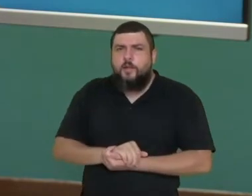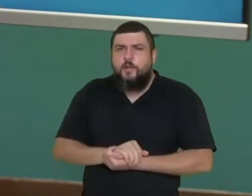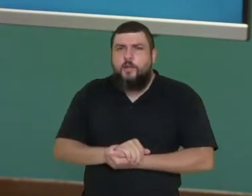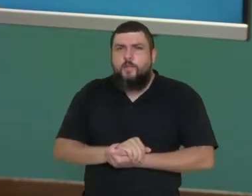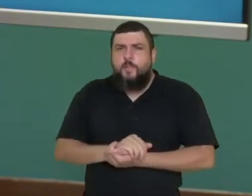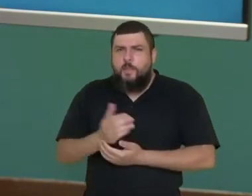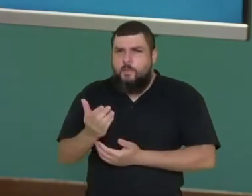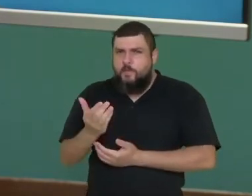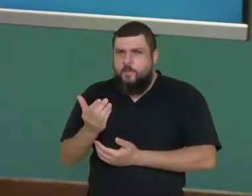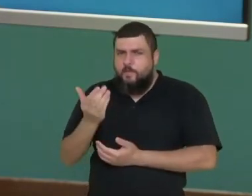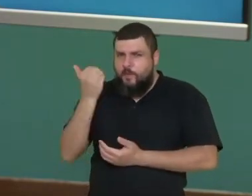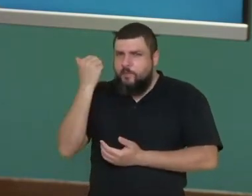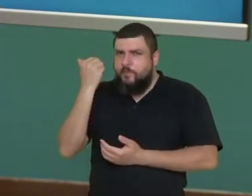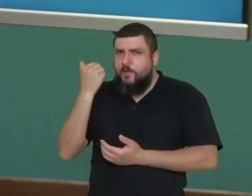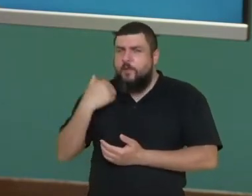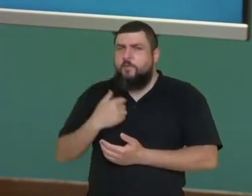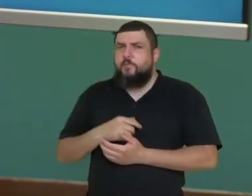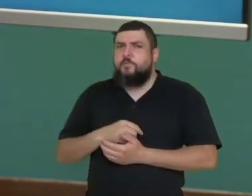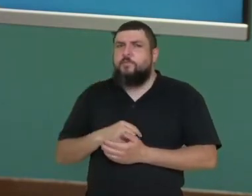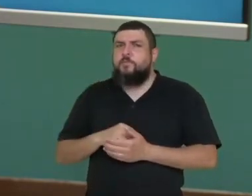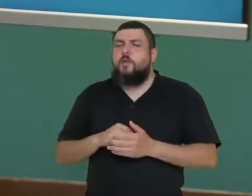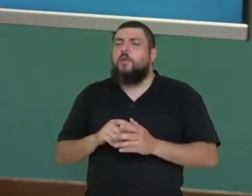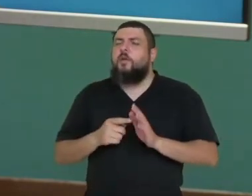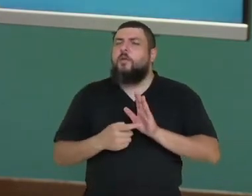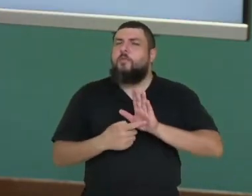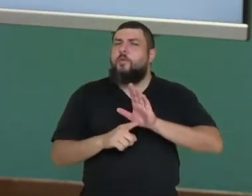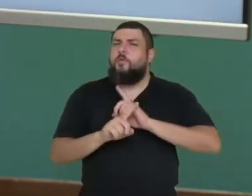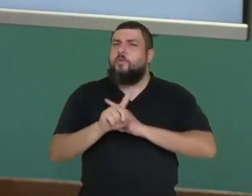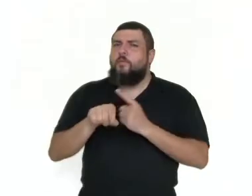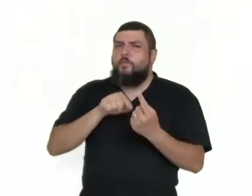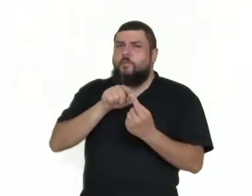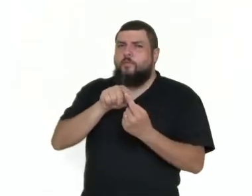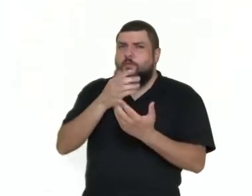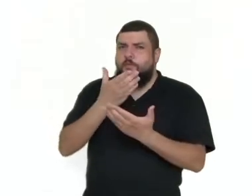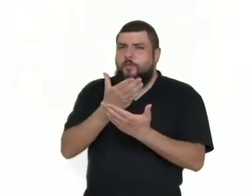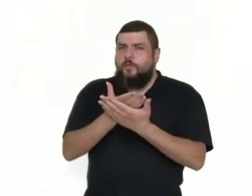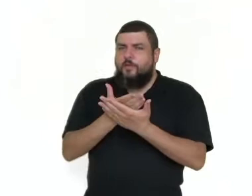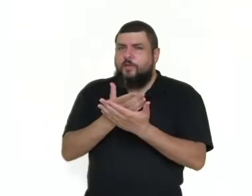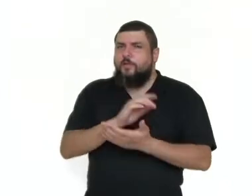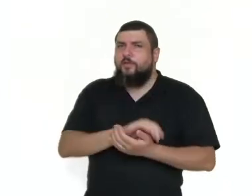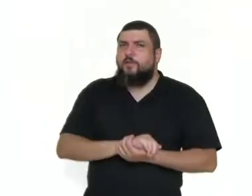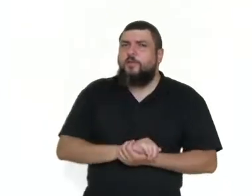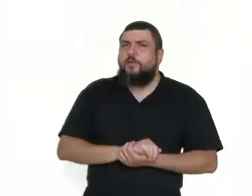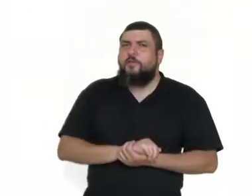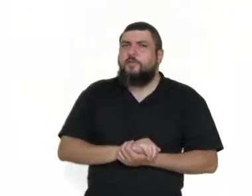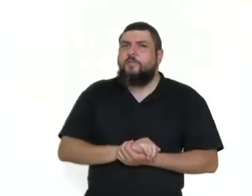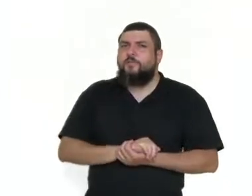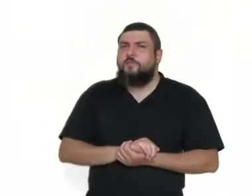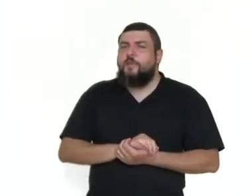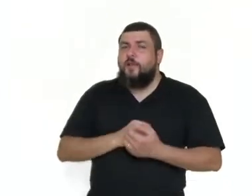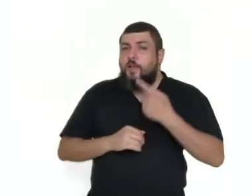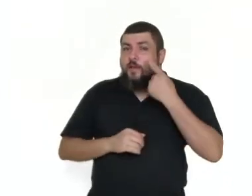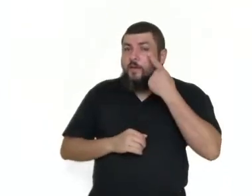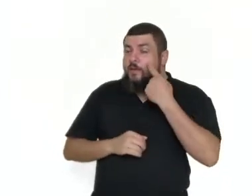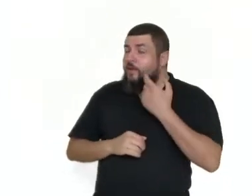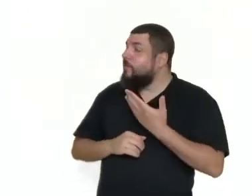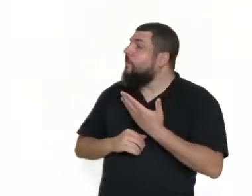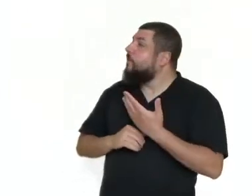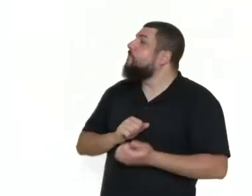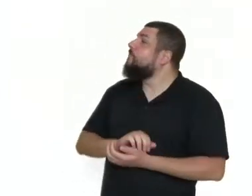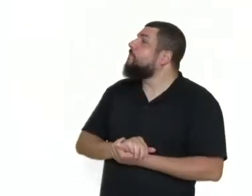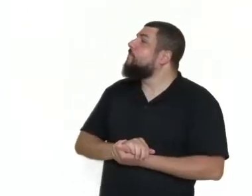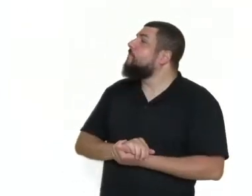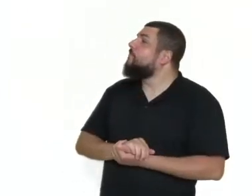apresentar para vocês os objetivos desta aula. Entender a expansão árabe como resultado do fortalecimento